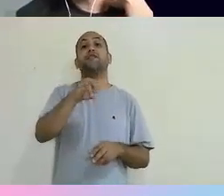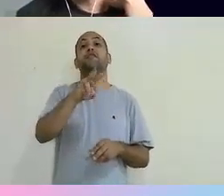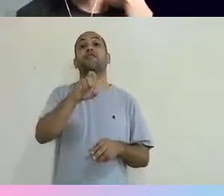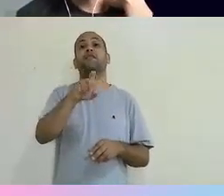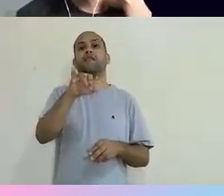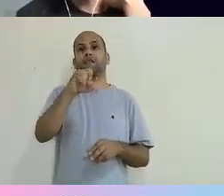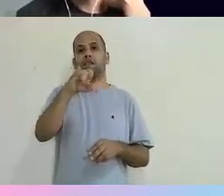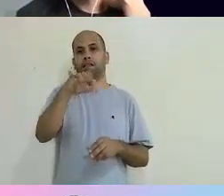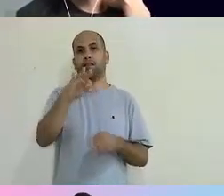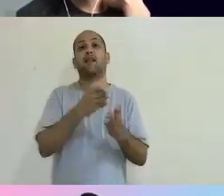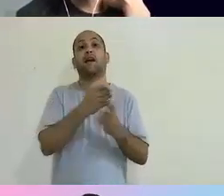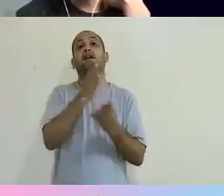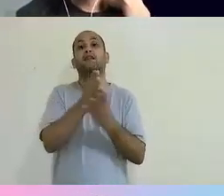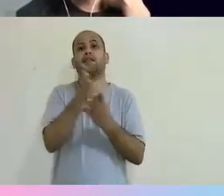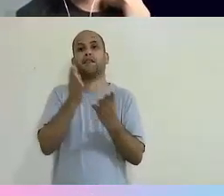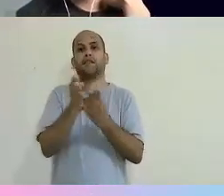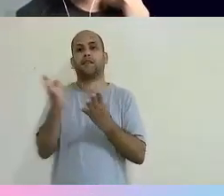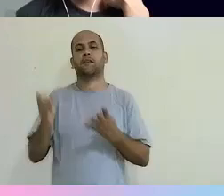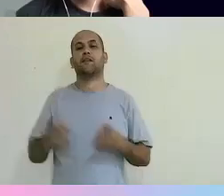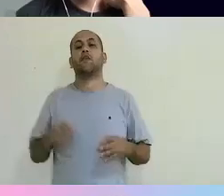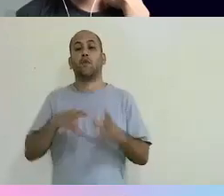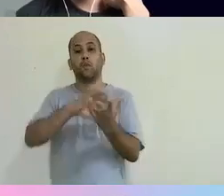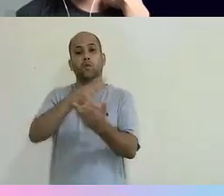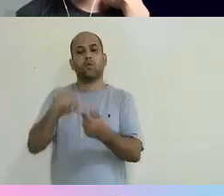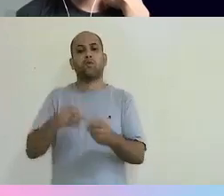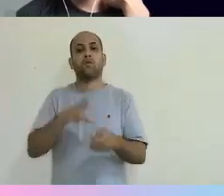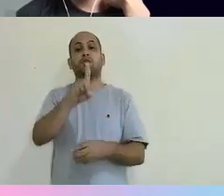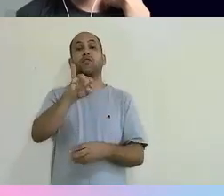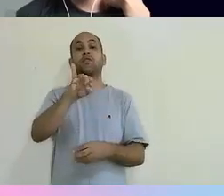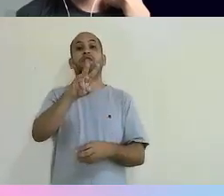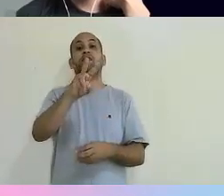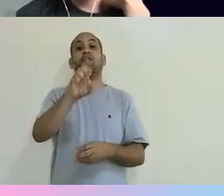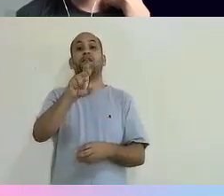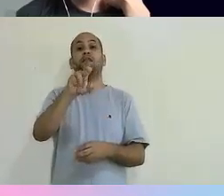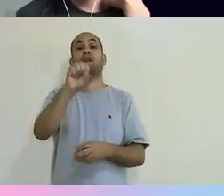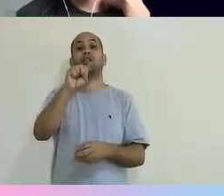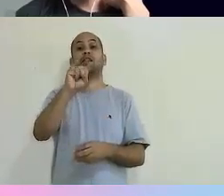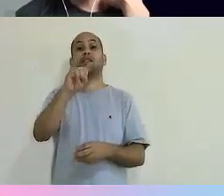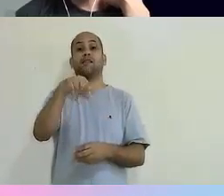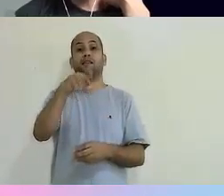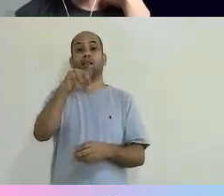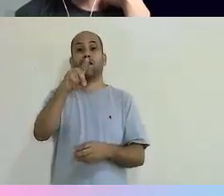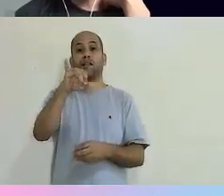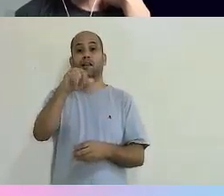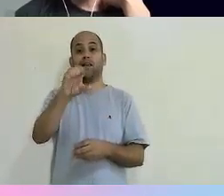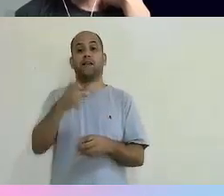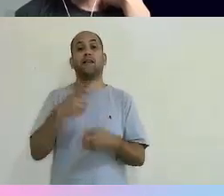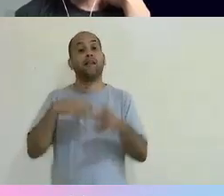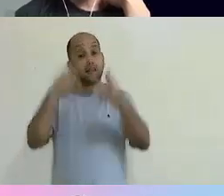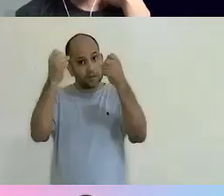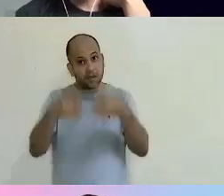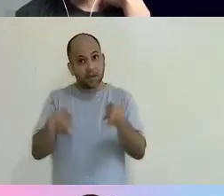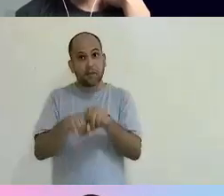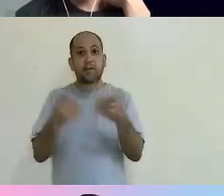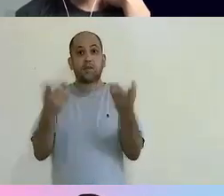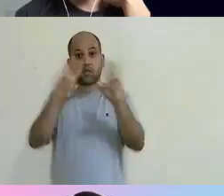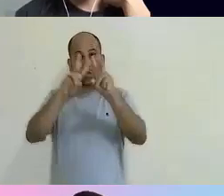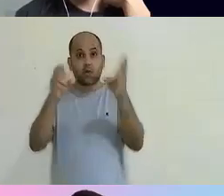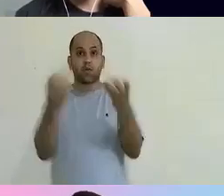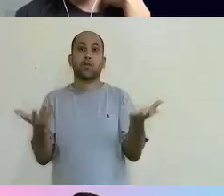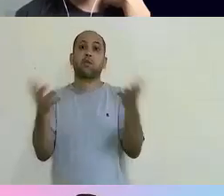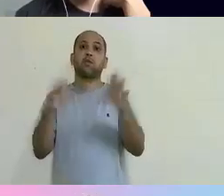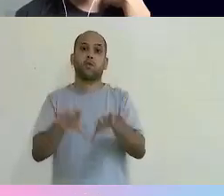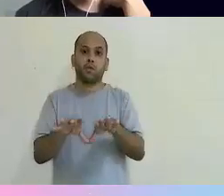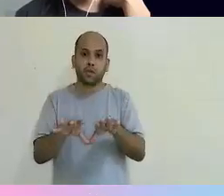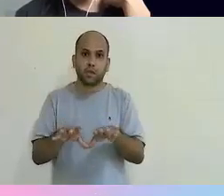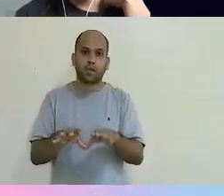a Deus, tem um mundo mais diverso, né, um mundo mais inclusivo, e as empresas vêm trabalhando muito em cima disso, a ter